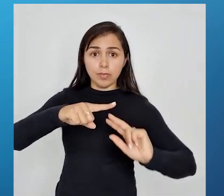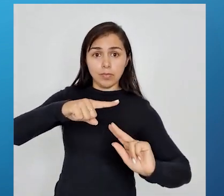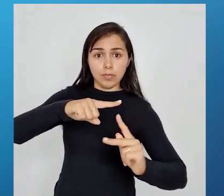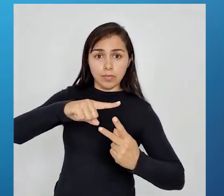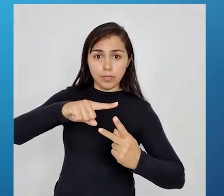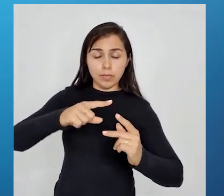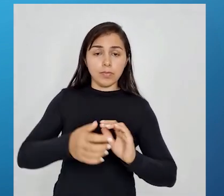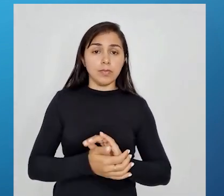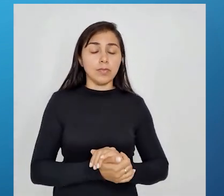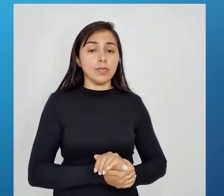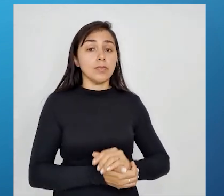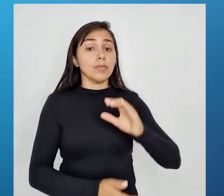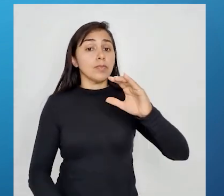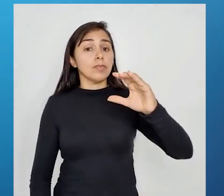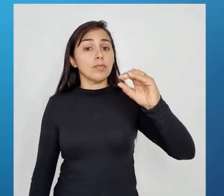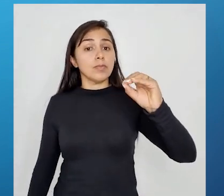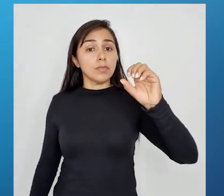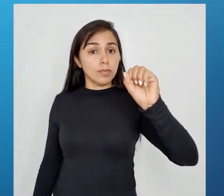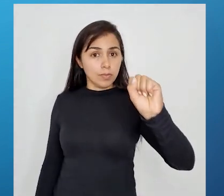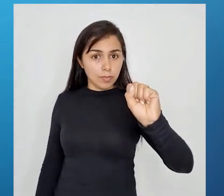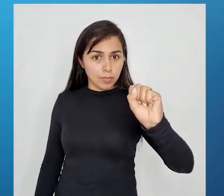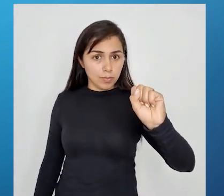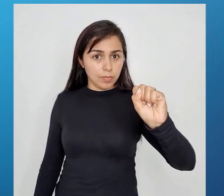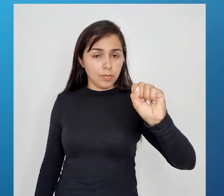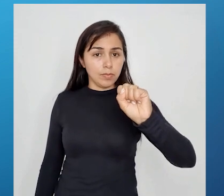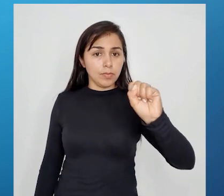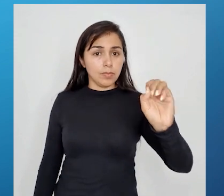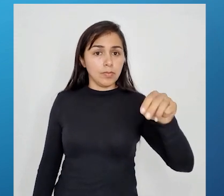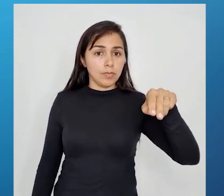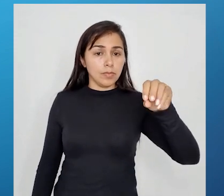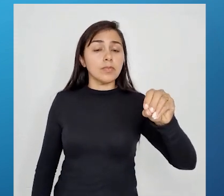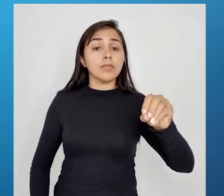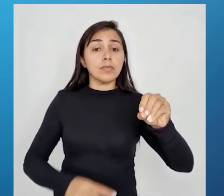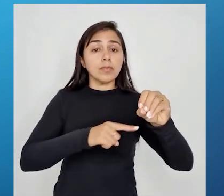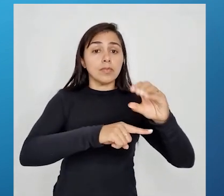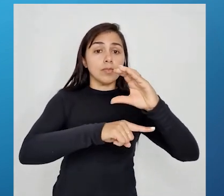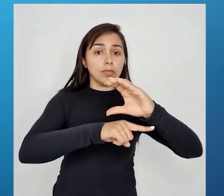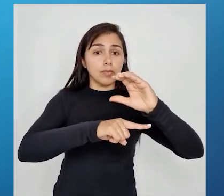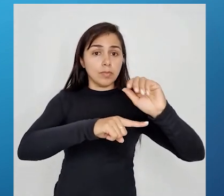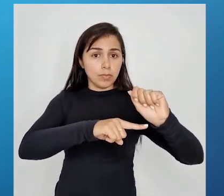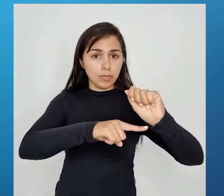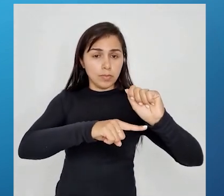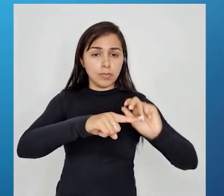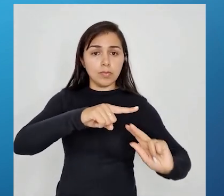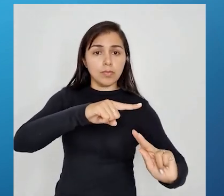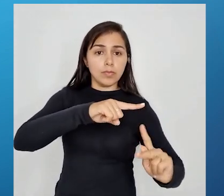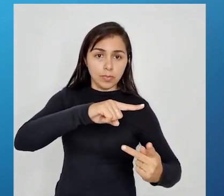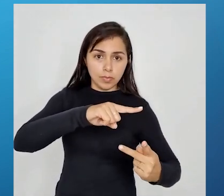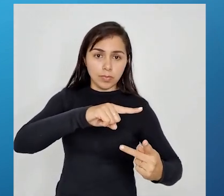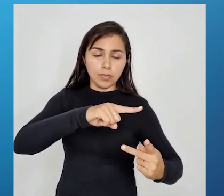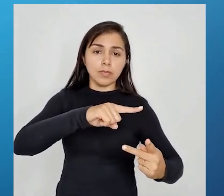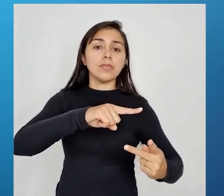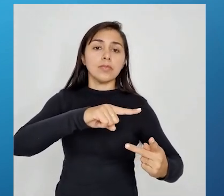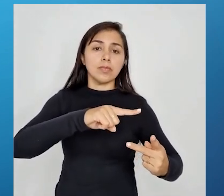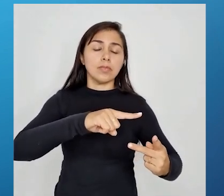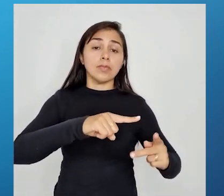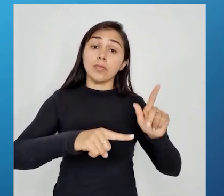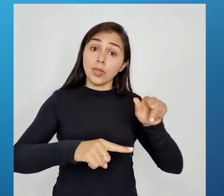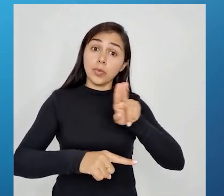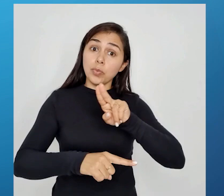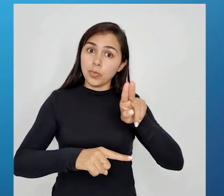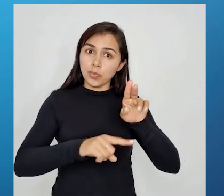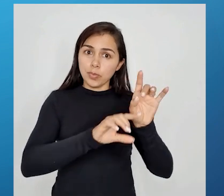ou simplesmente cosseno de θ, cos θ, cateto adjacente sobre hipotenusa, né? São os nomes especiais que